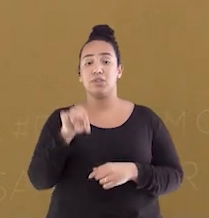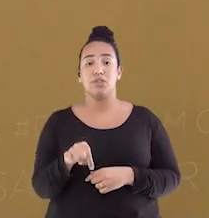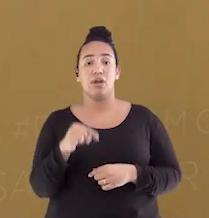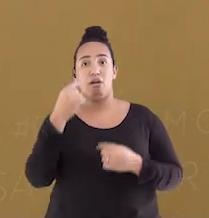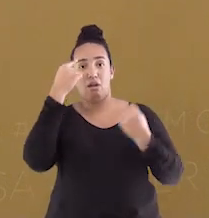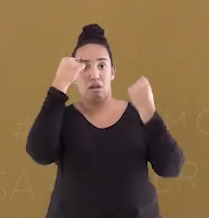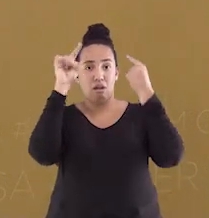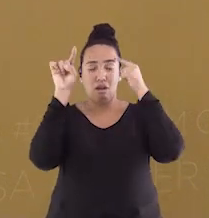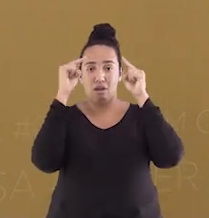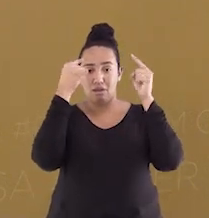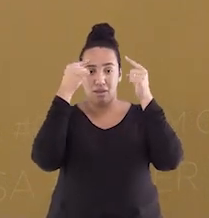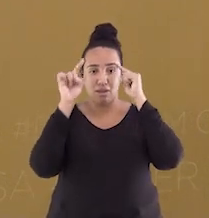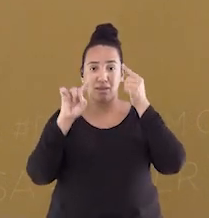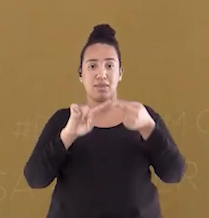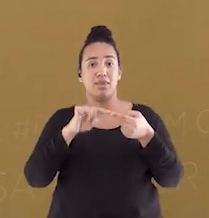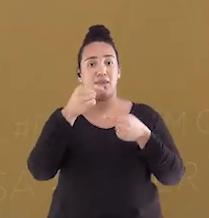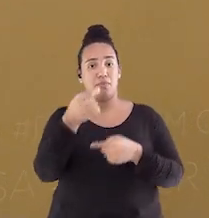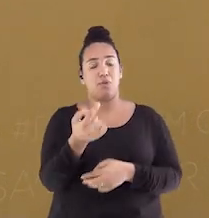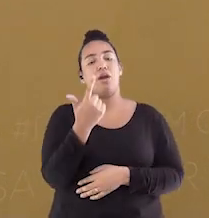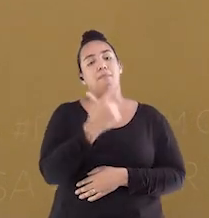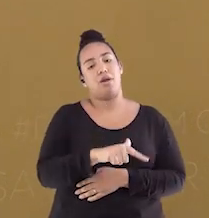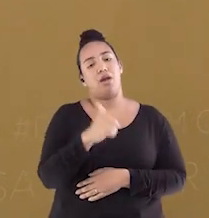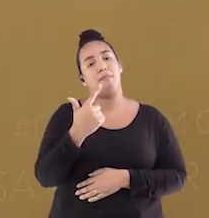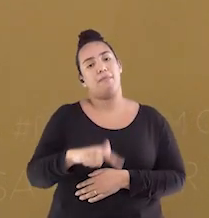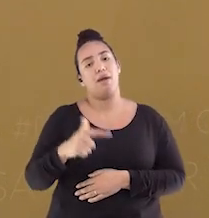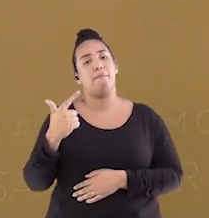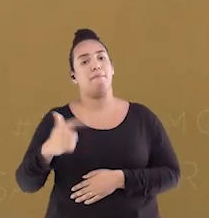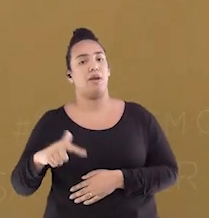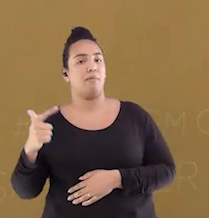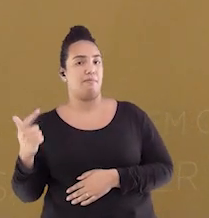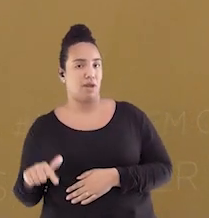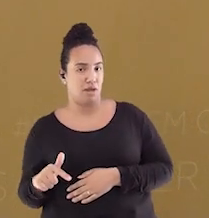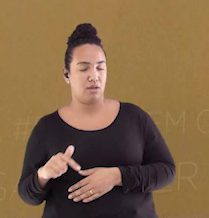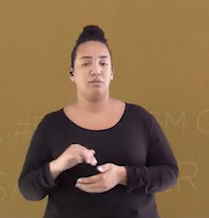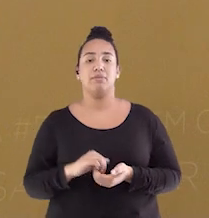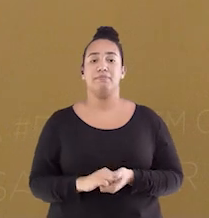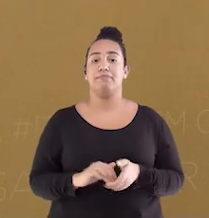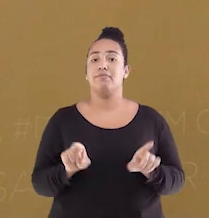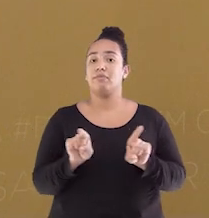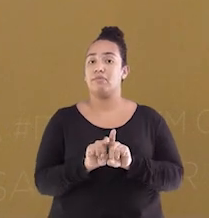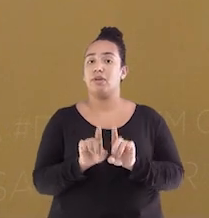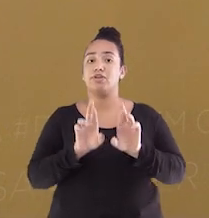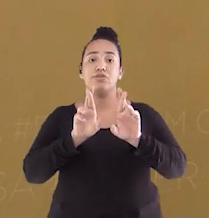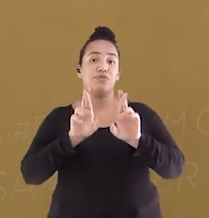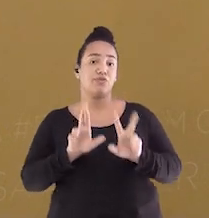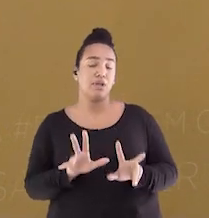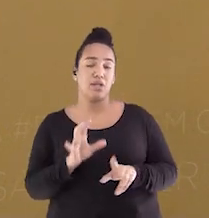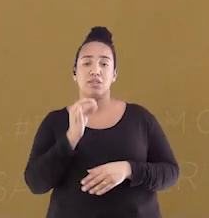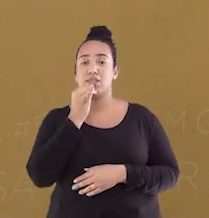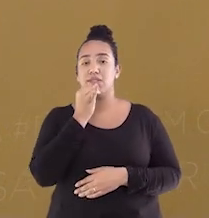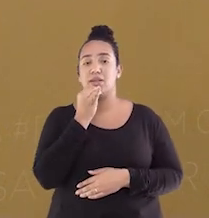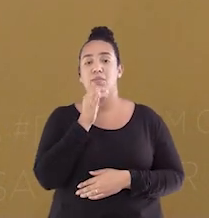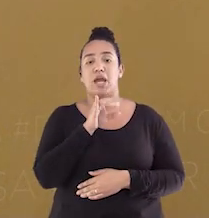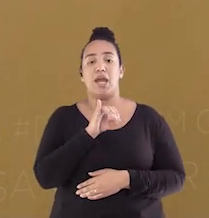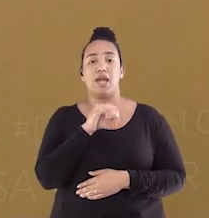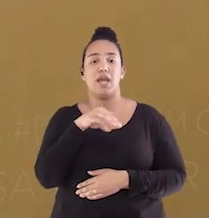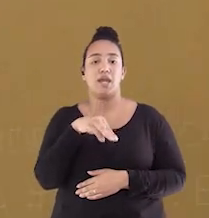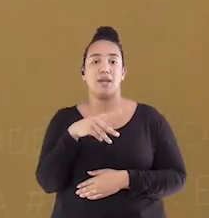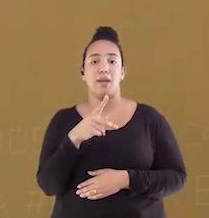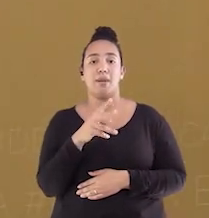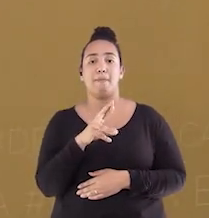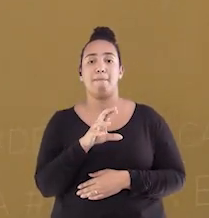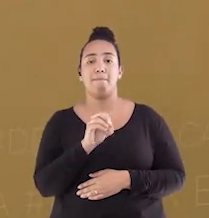ser repetida depois várias vezes. É diferente da improvisação, que só acontece uma vez e depois nunca mais é